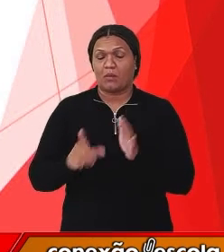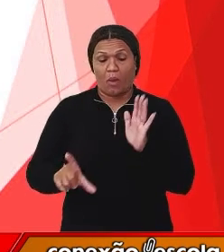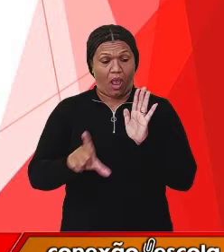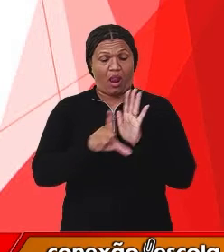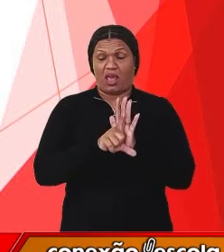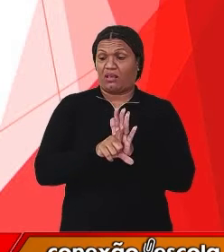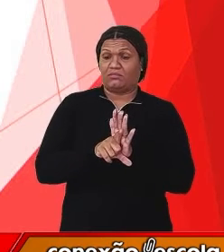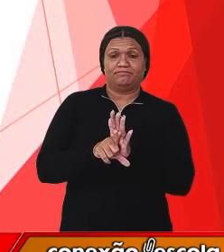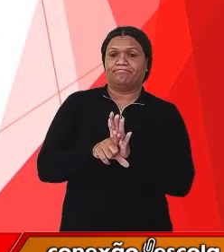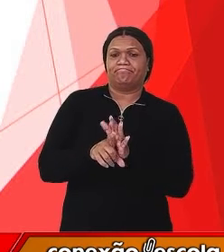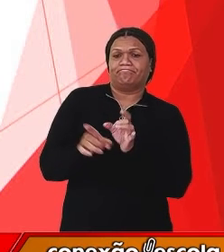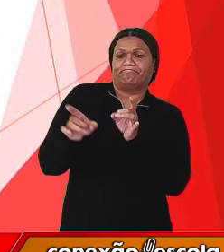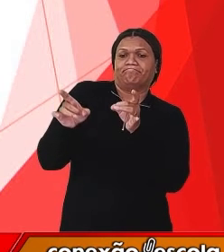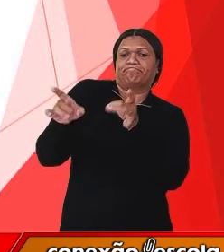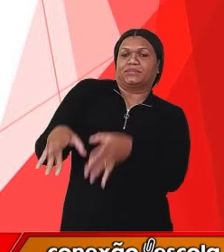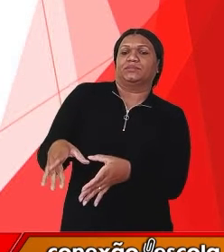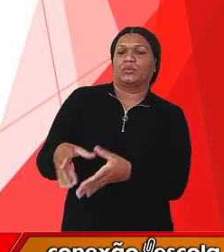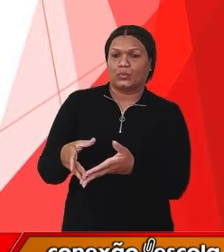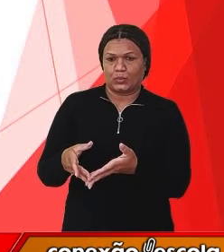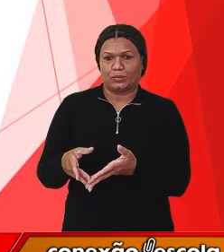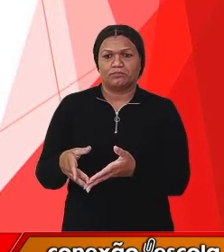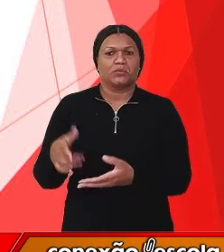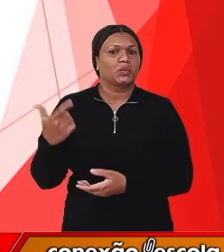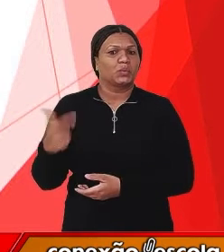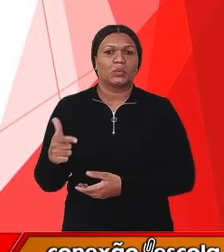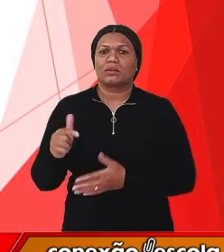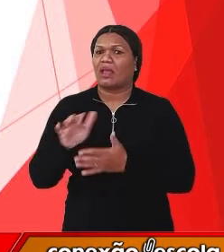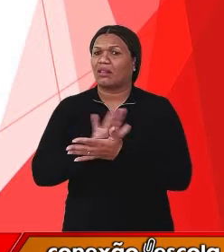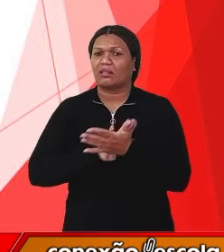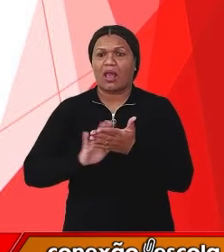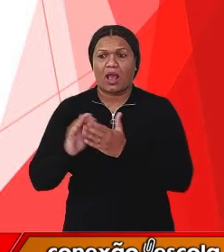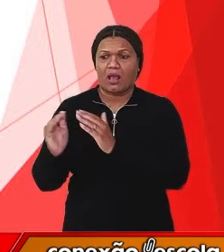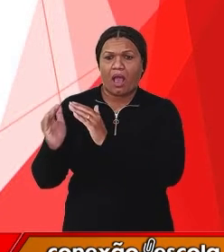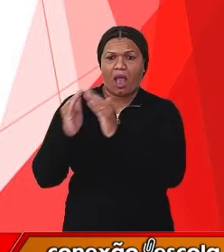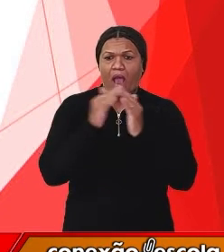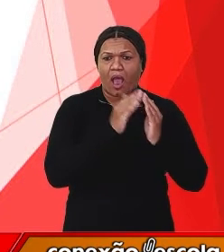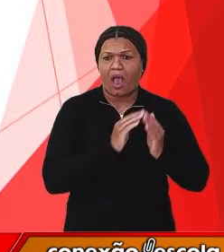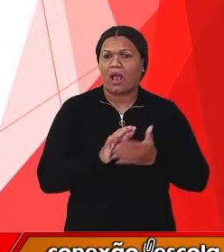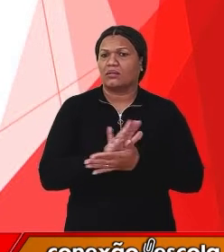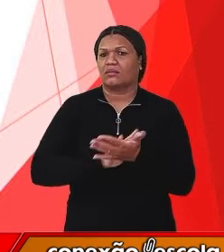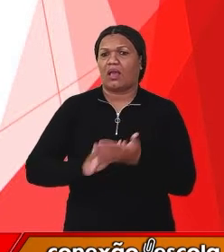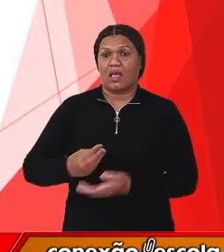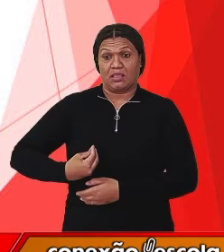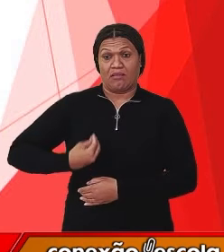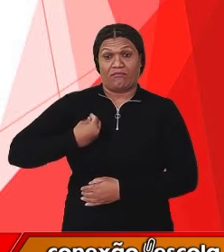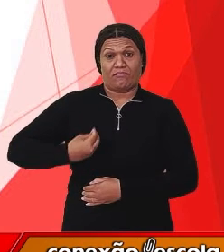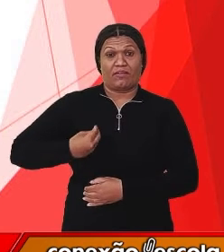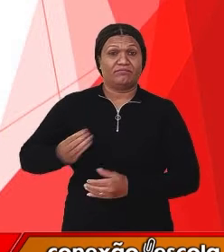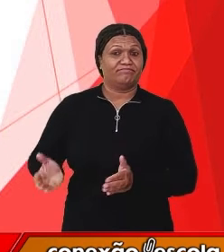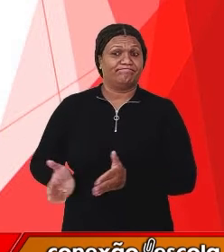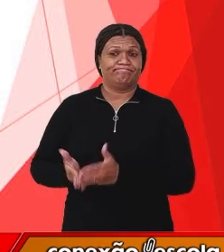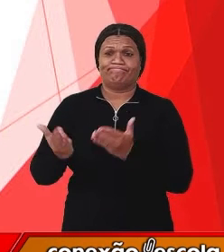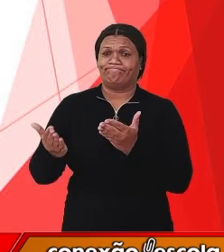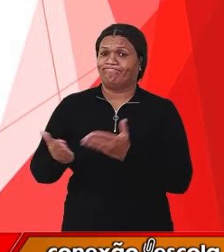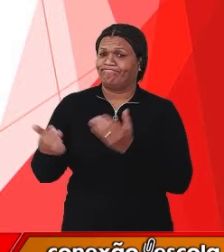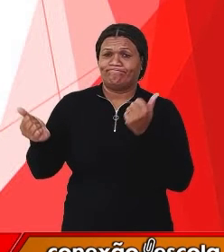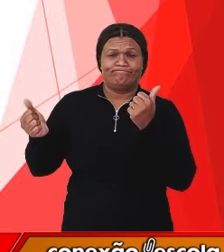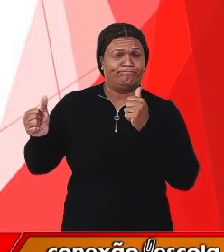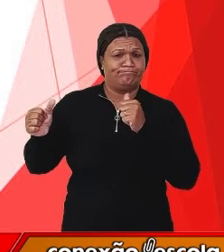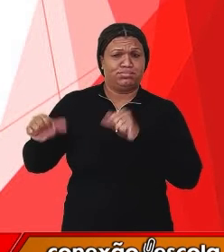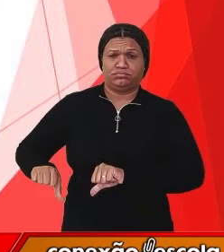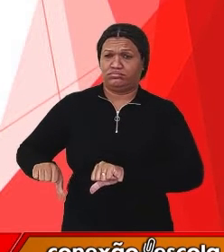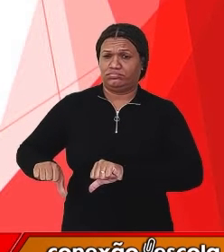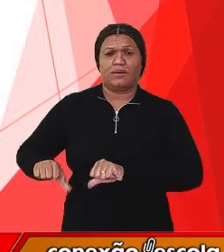sorte, desprovidos de qualquer patrimônio e vivendo na absoluta miséria, a grande